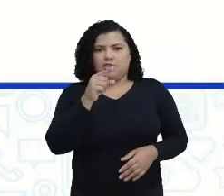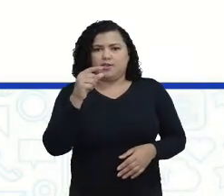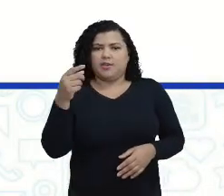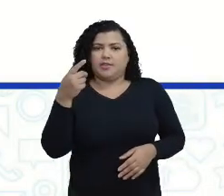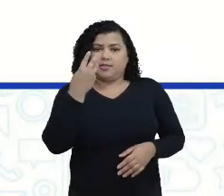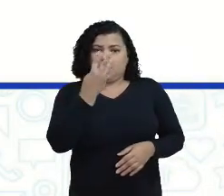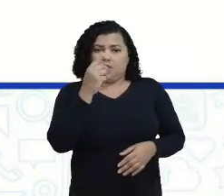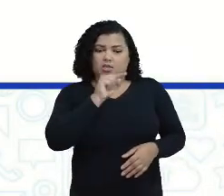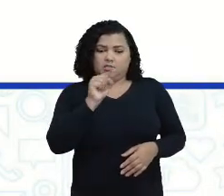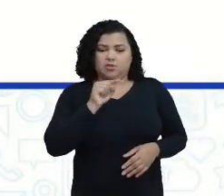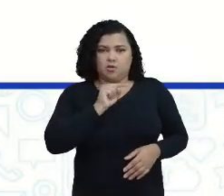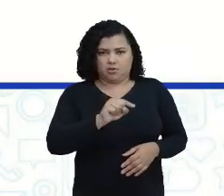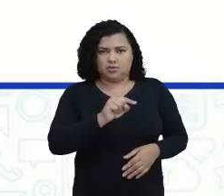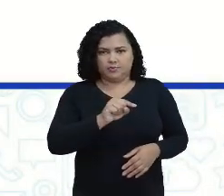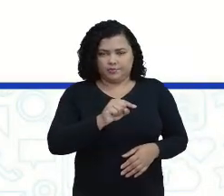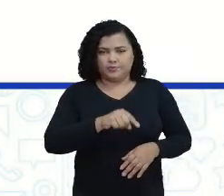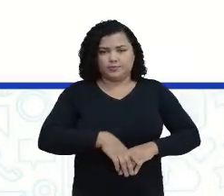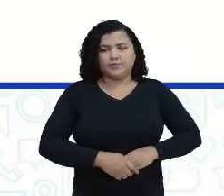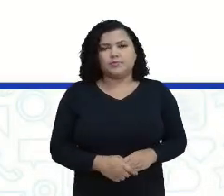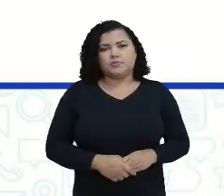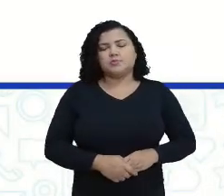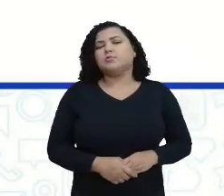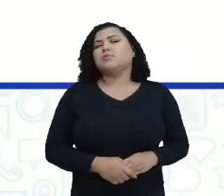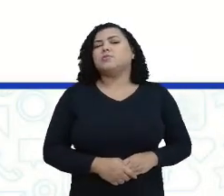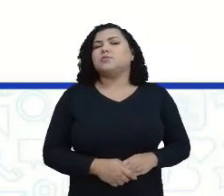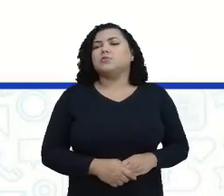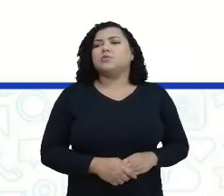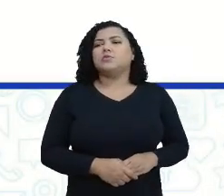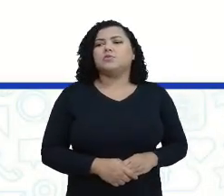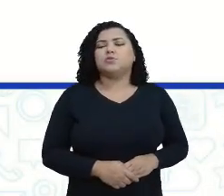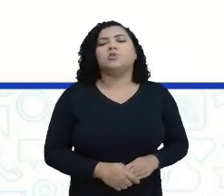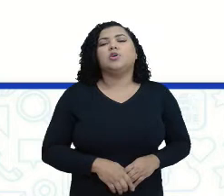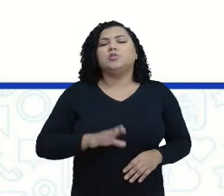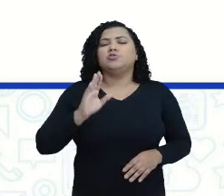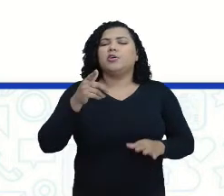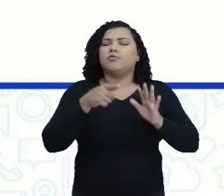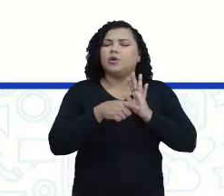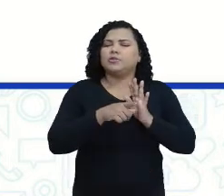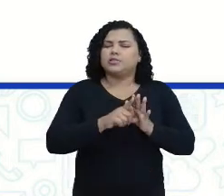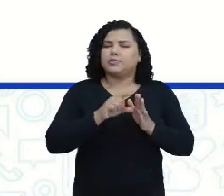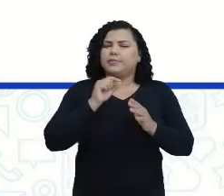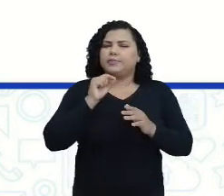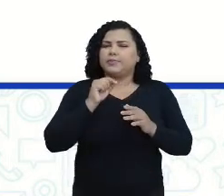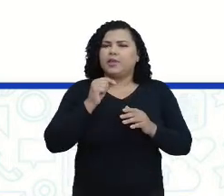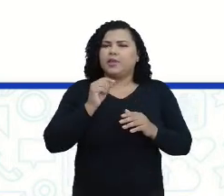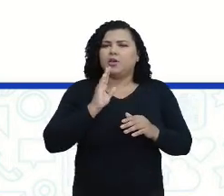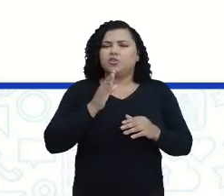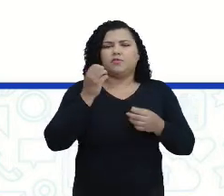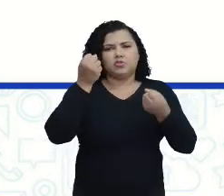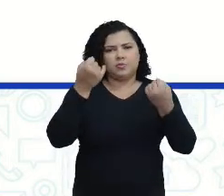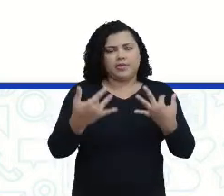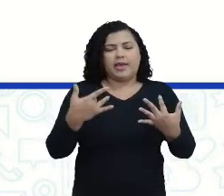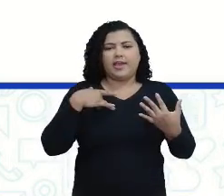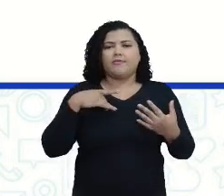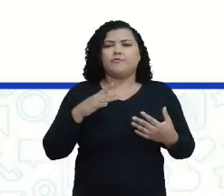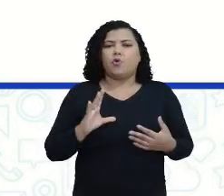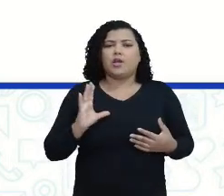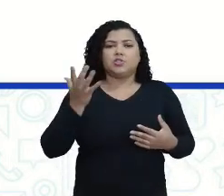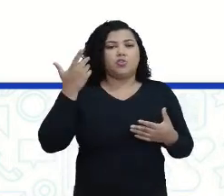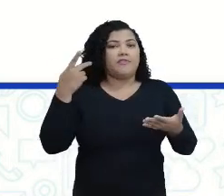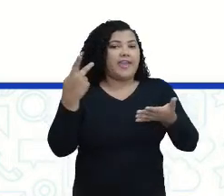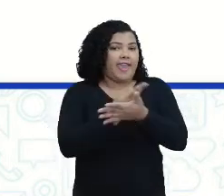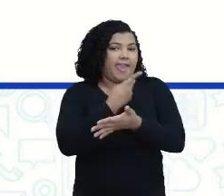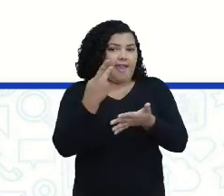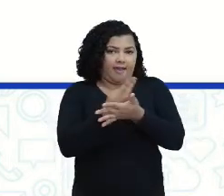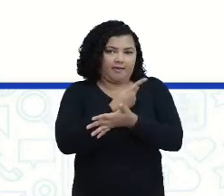velocidade 3 e interrogação. Eu já vou antecipar para que, se você assistir a partir desse momento, eu vou resolver de maneira errada,